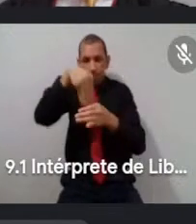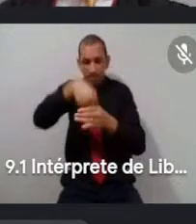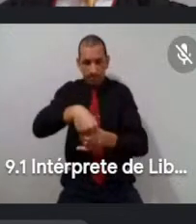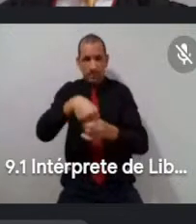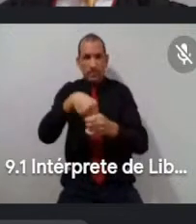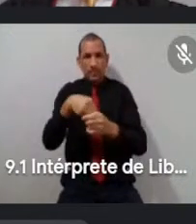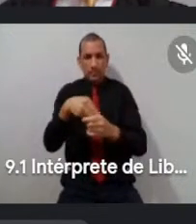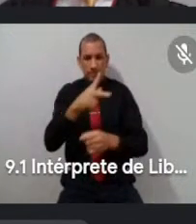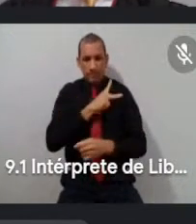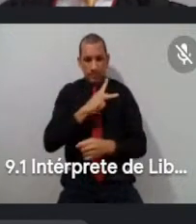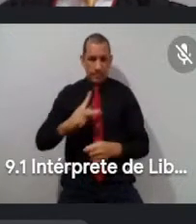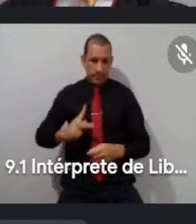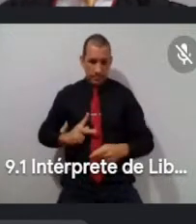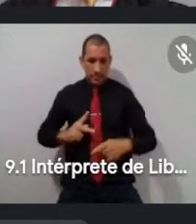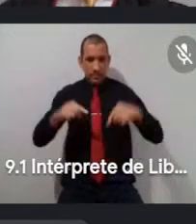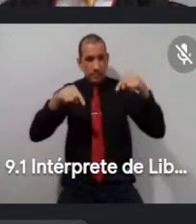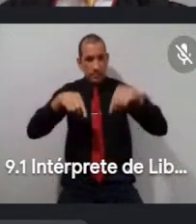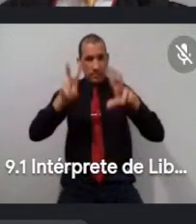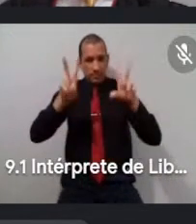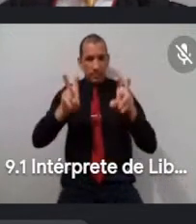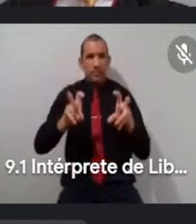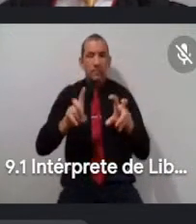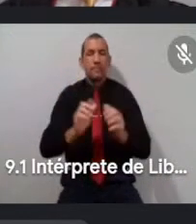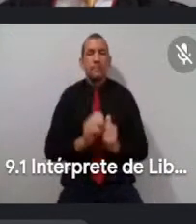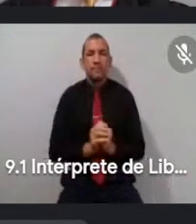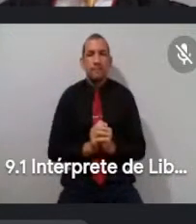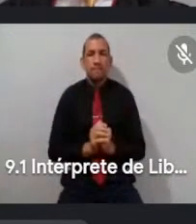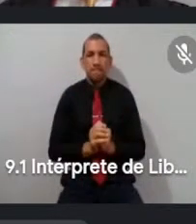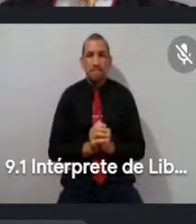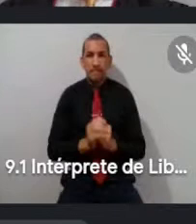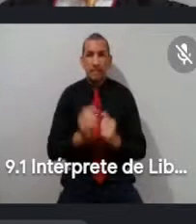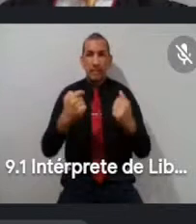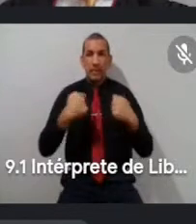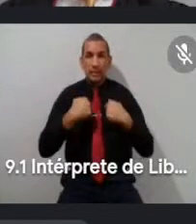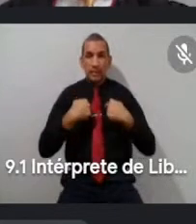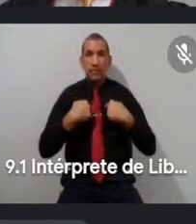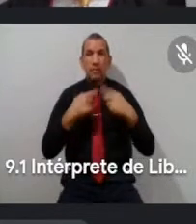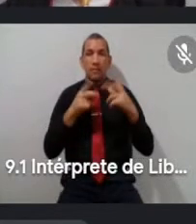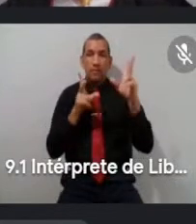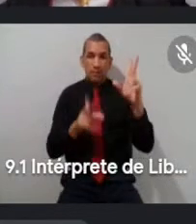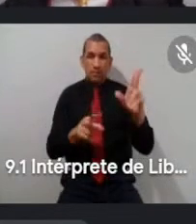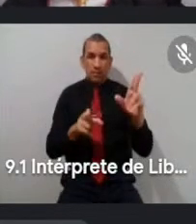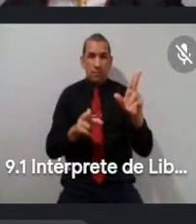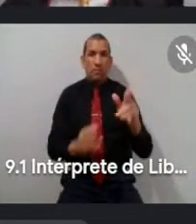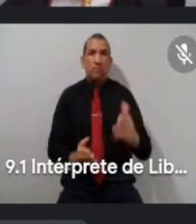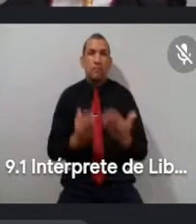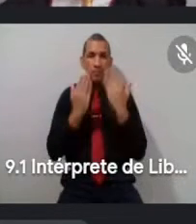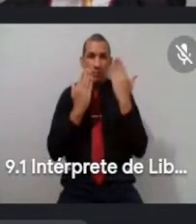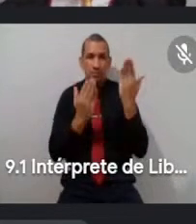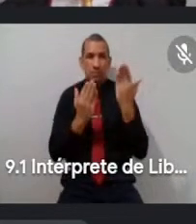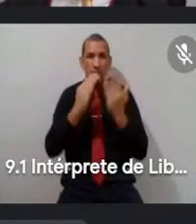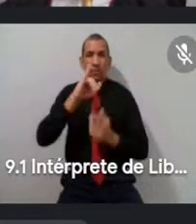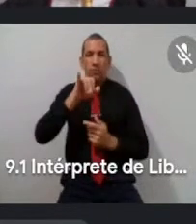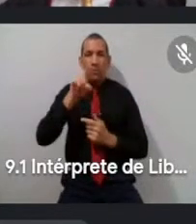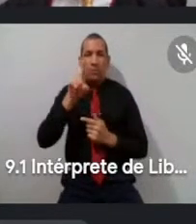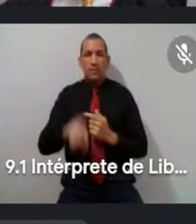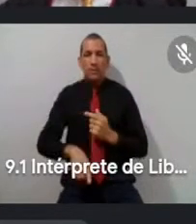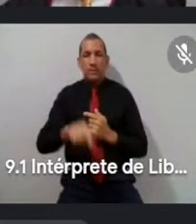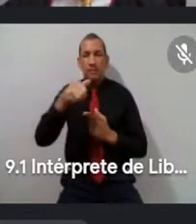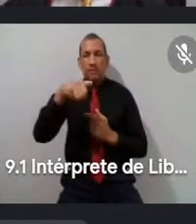aqui Presidente voto tô fazendo minhas palavras Doutor José Márcio da Silveira